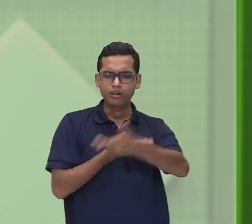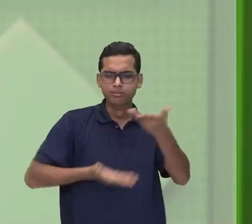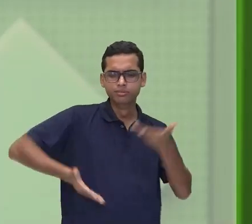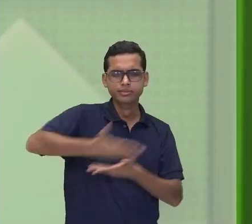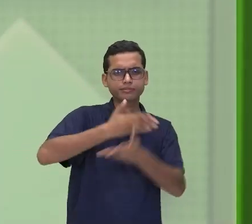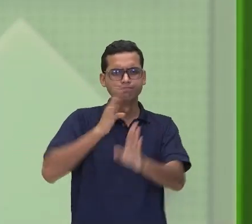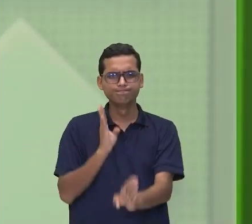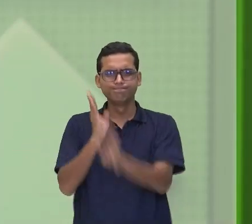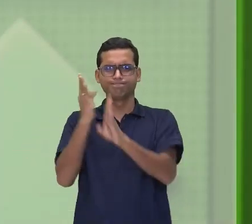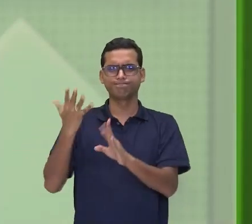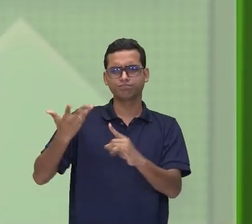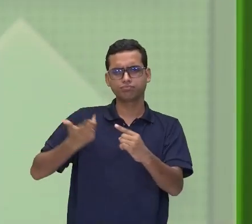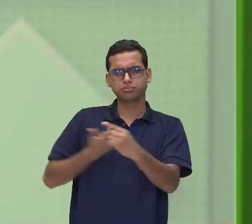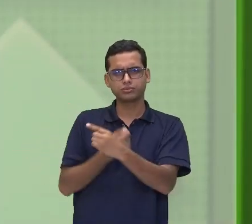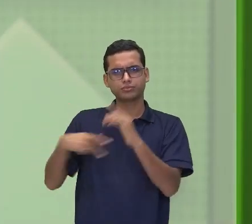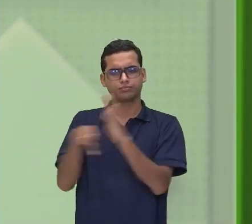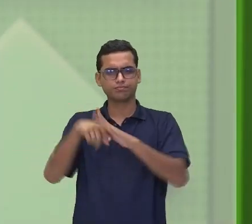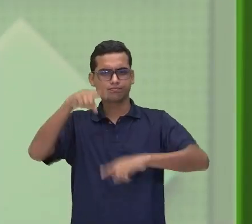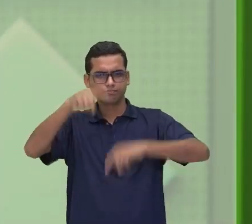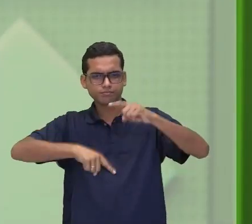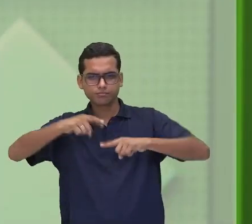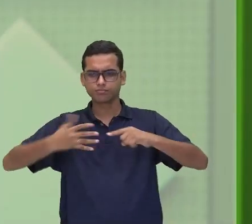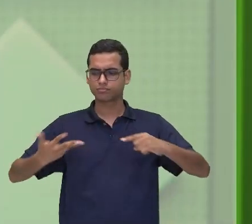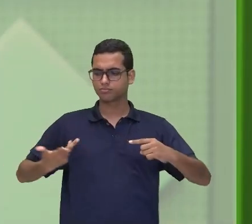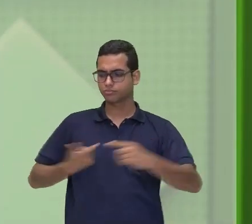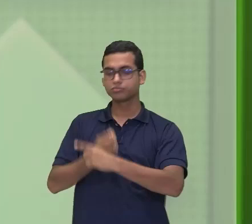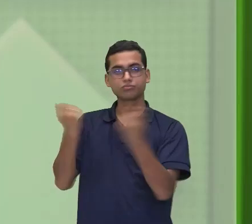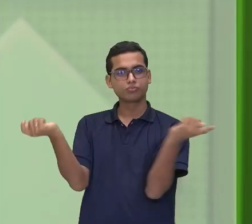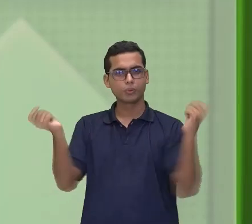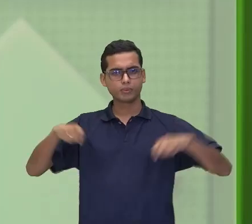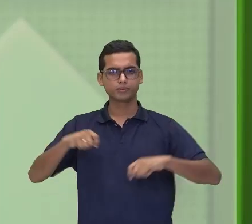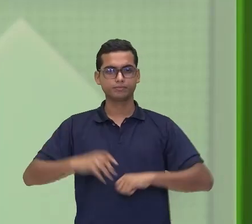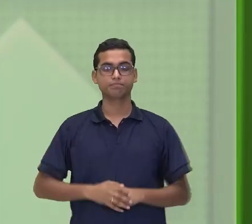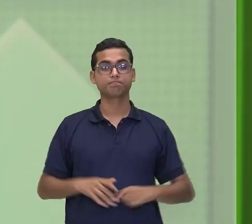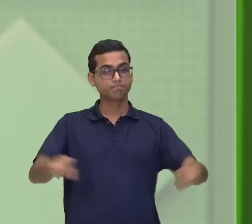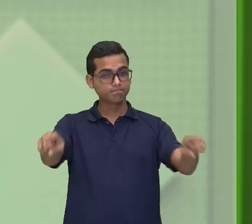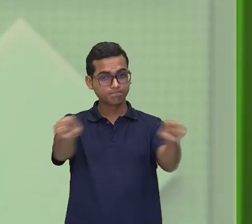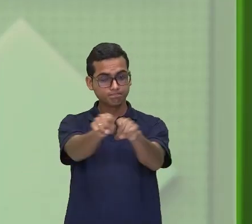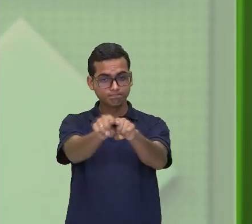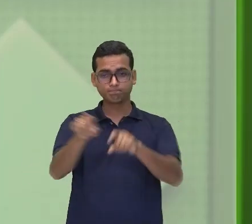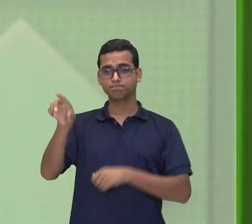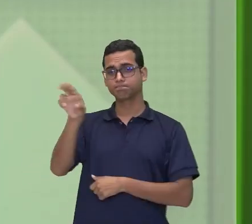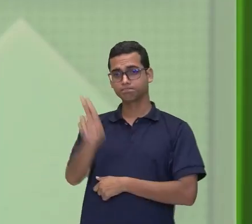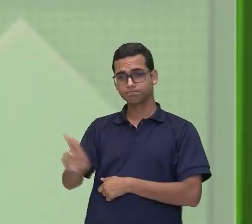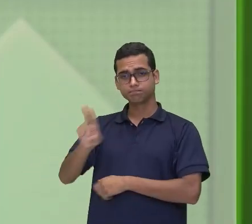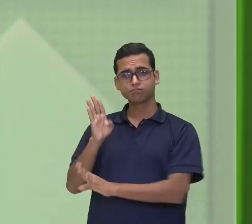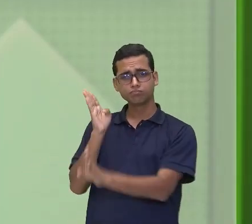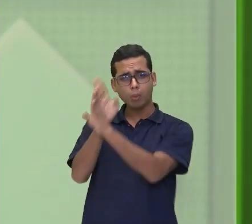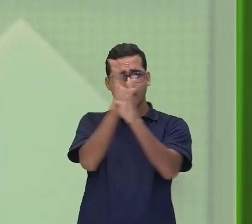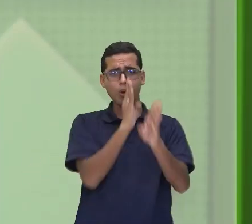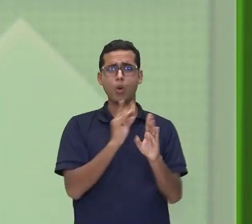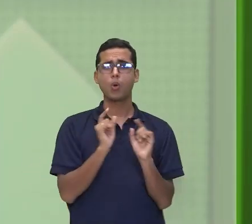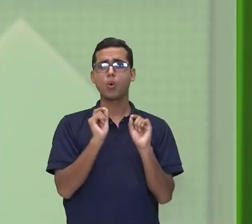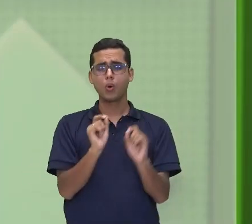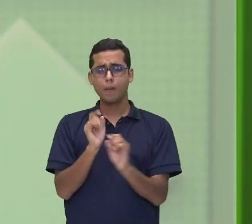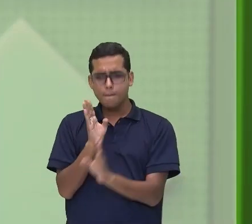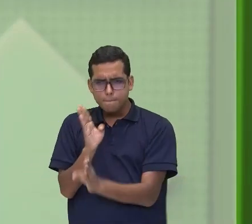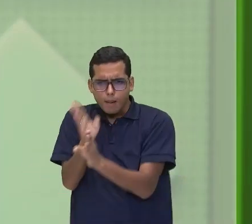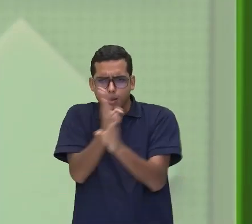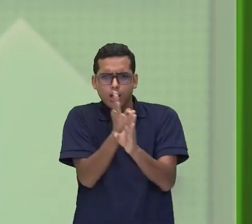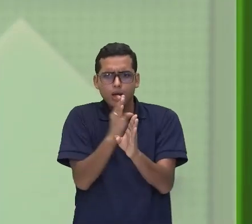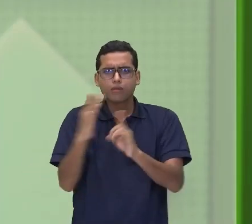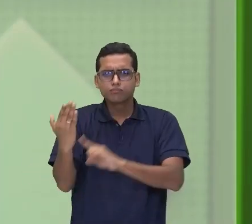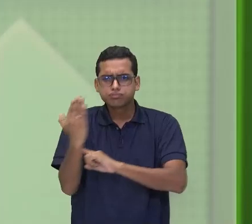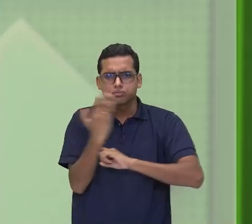de vários materiais e utilizaram essas descobertas ao nosso